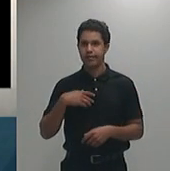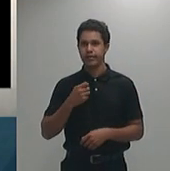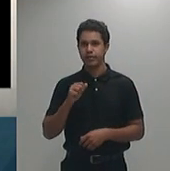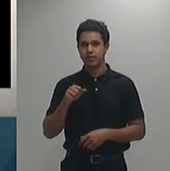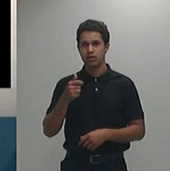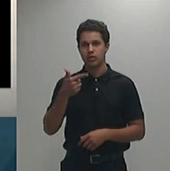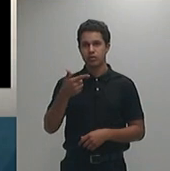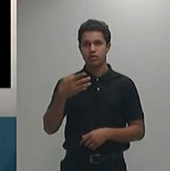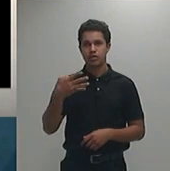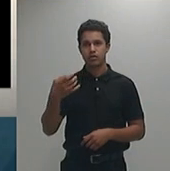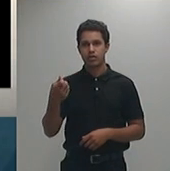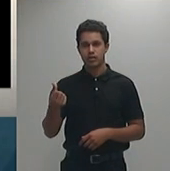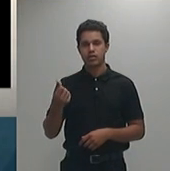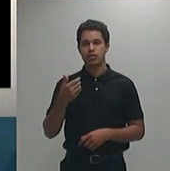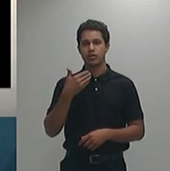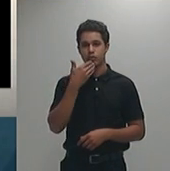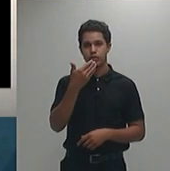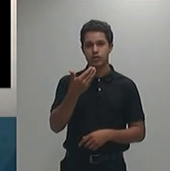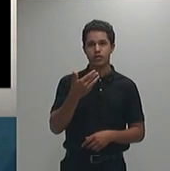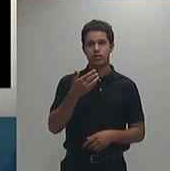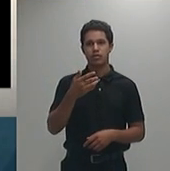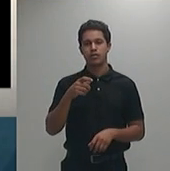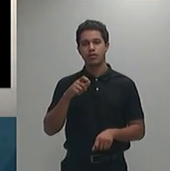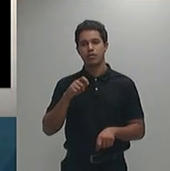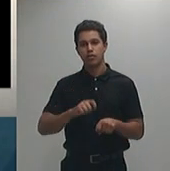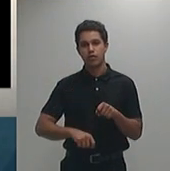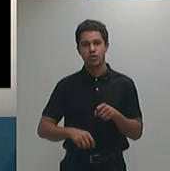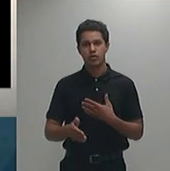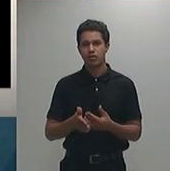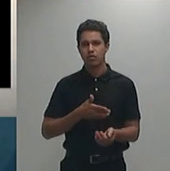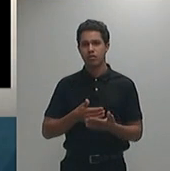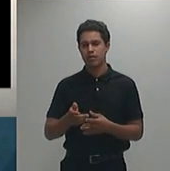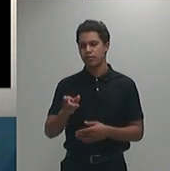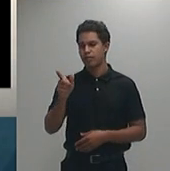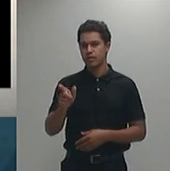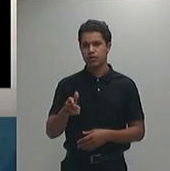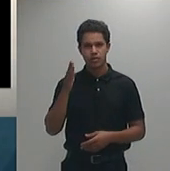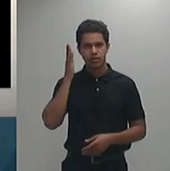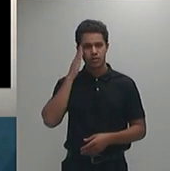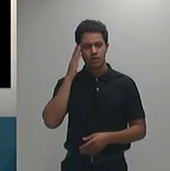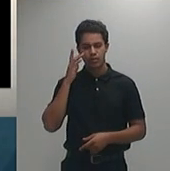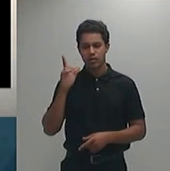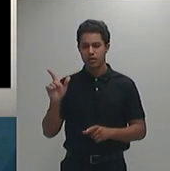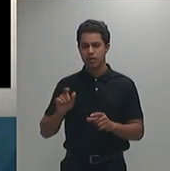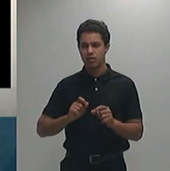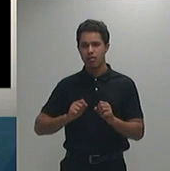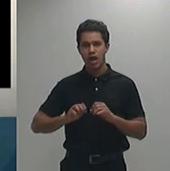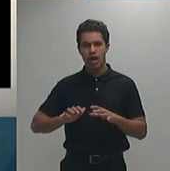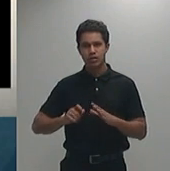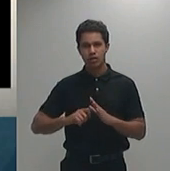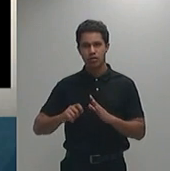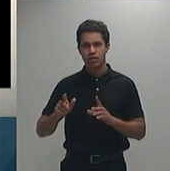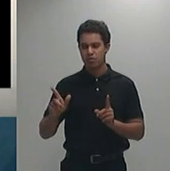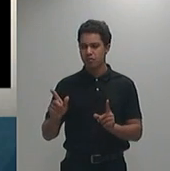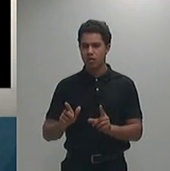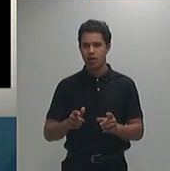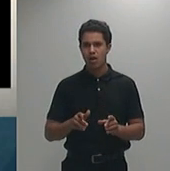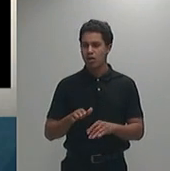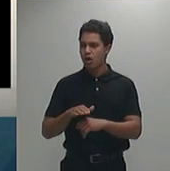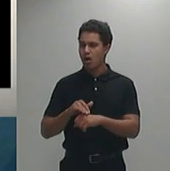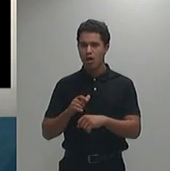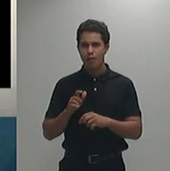estaria ferido de morte qualquer pessoa ao saber relaciones dos minoritários convocaram uma assembleia de acionistas